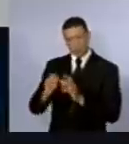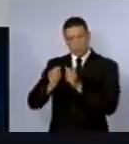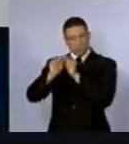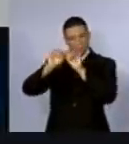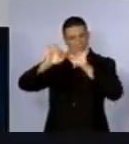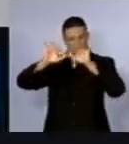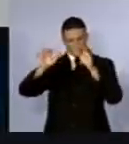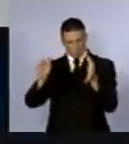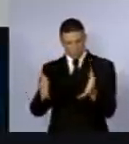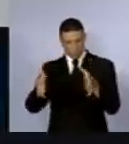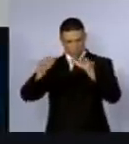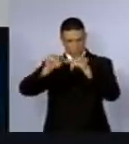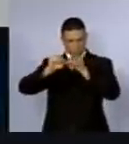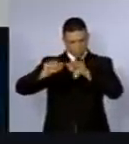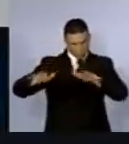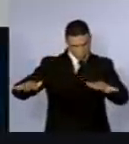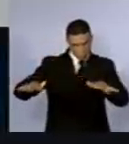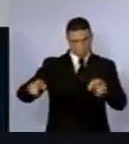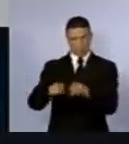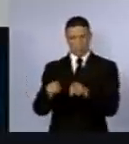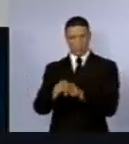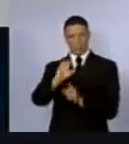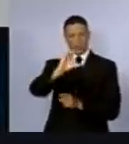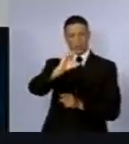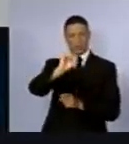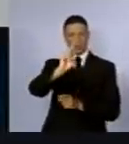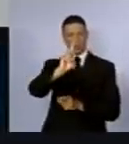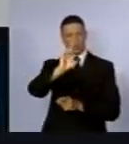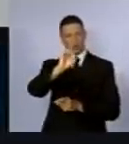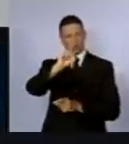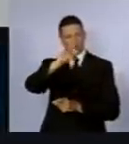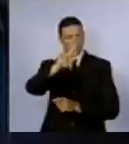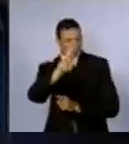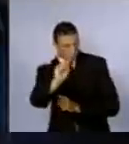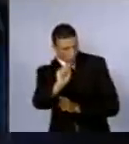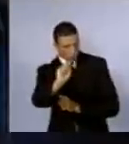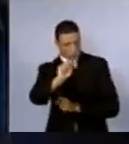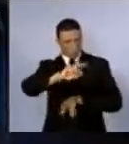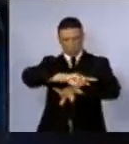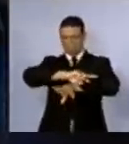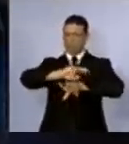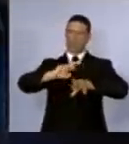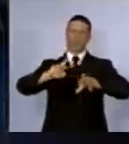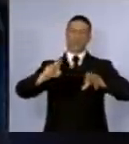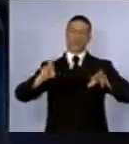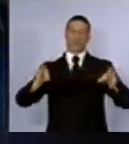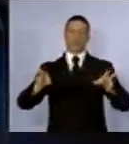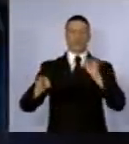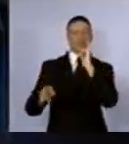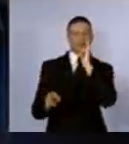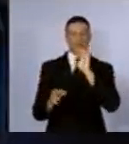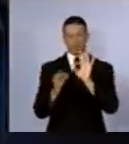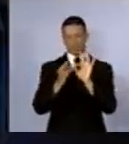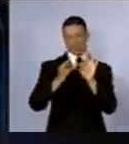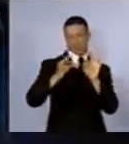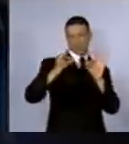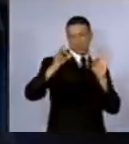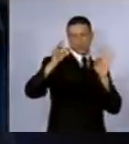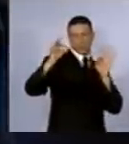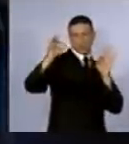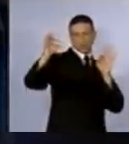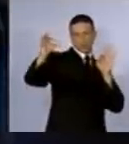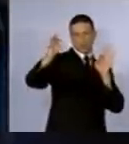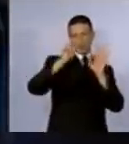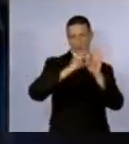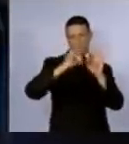magnético, a questão do efeito corona e todas as outras variáveis, né? O cálculo da flecha máxima que você vai